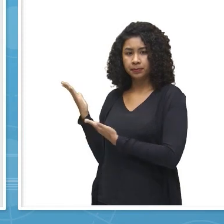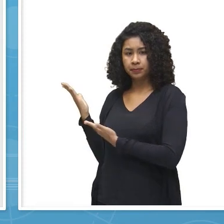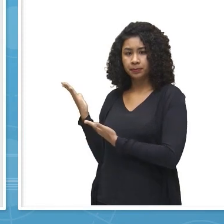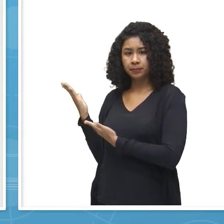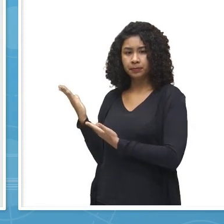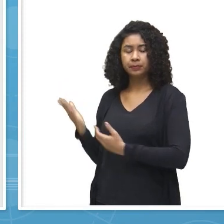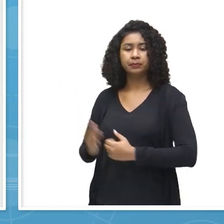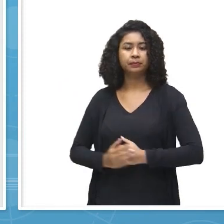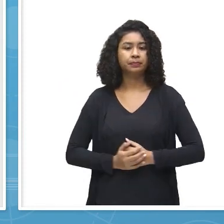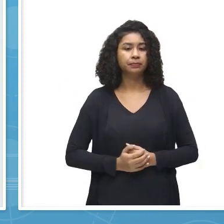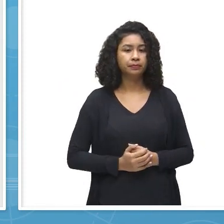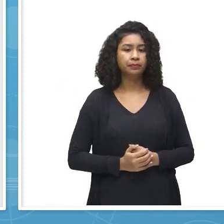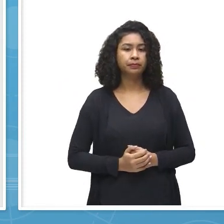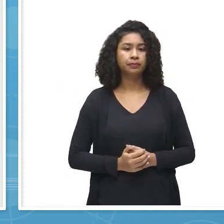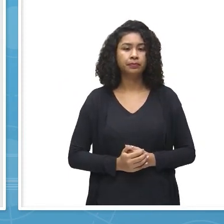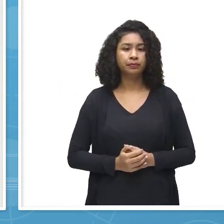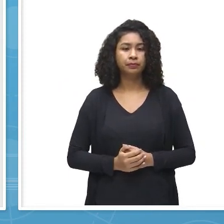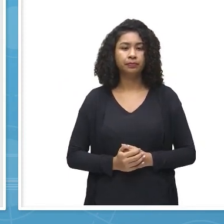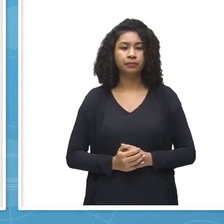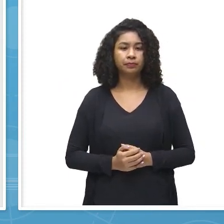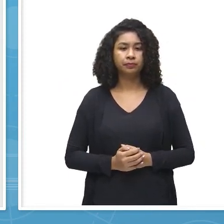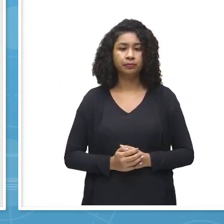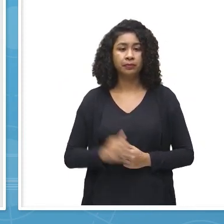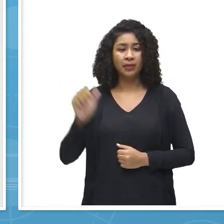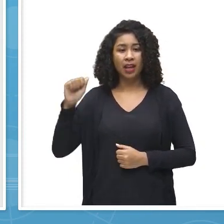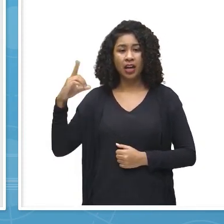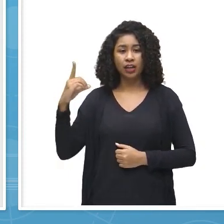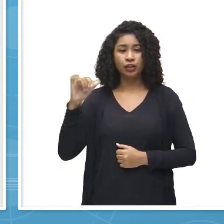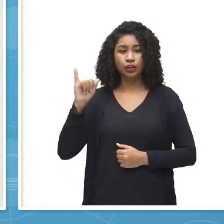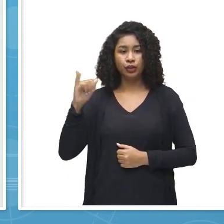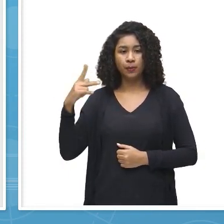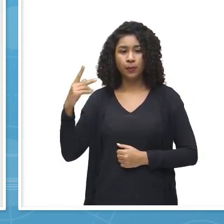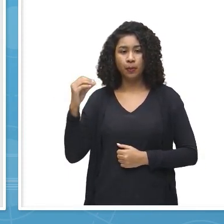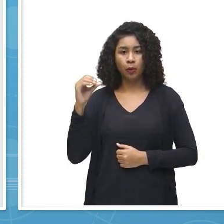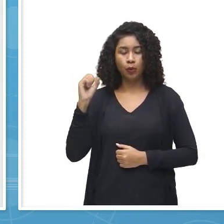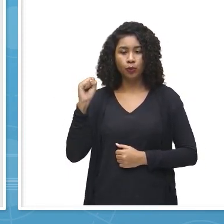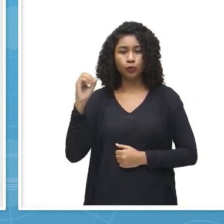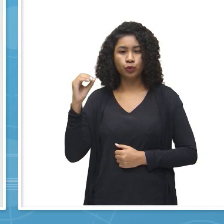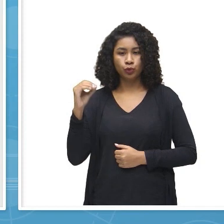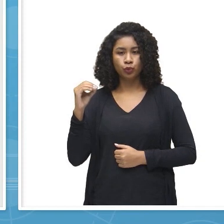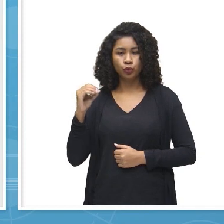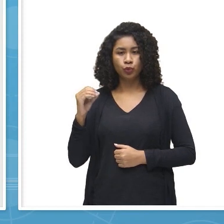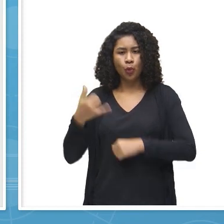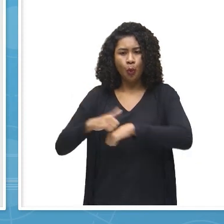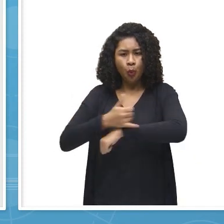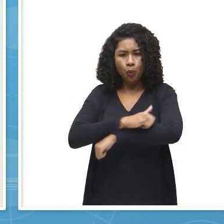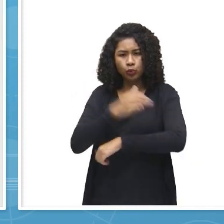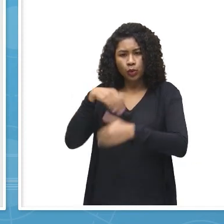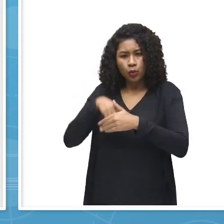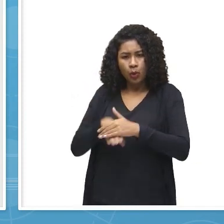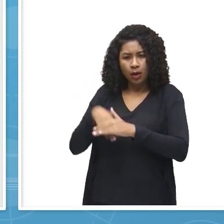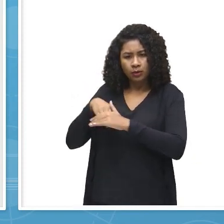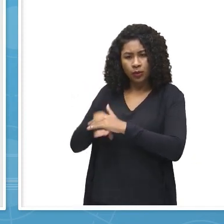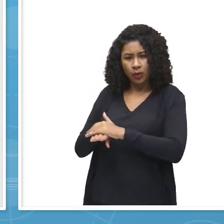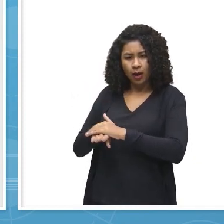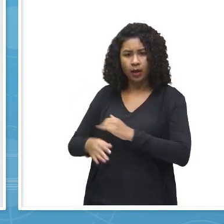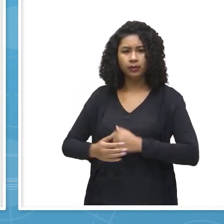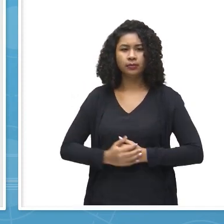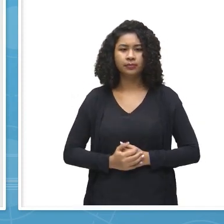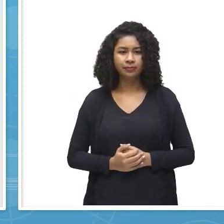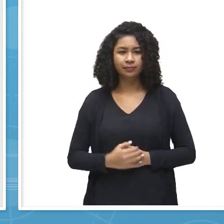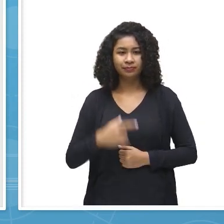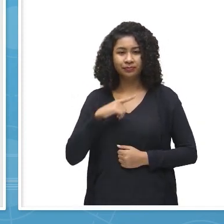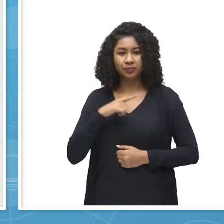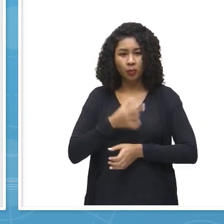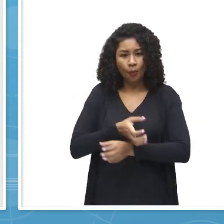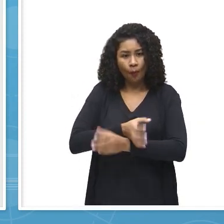tá? Adiposo é o que vai guardar ali as gorduras, né? Famosas. Cartilaginoso.